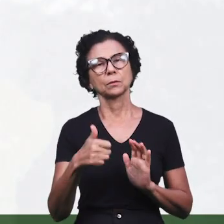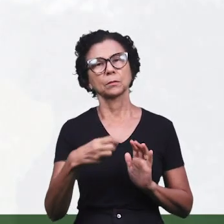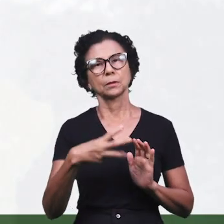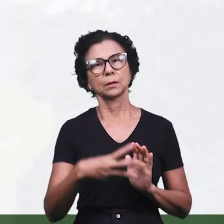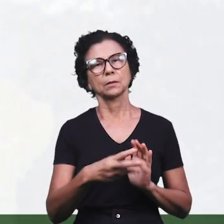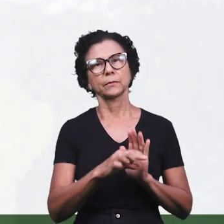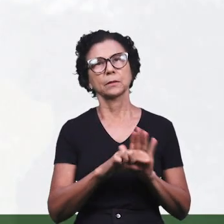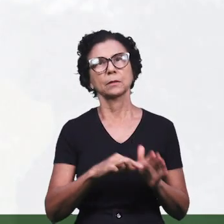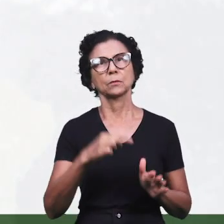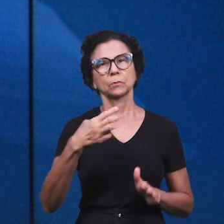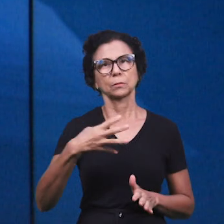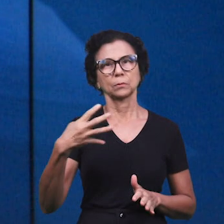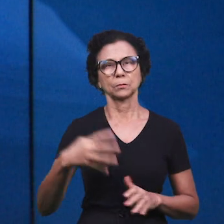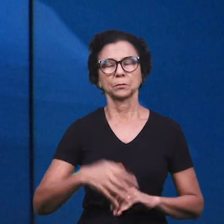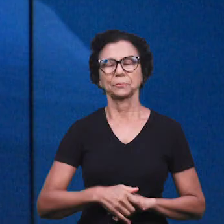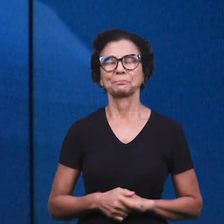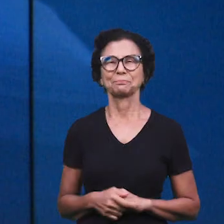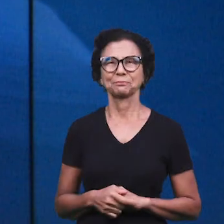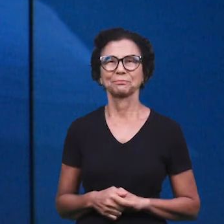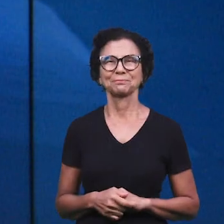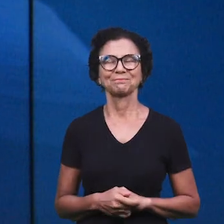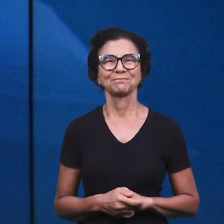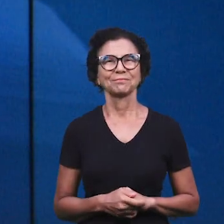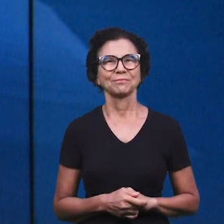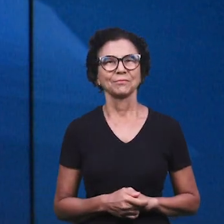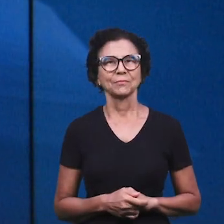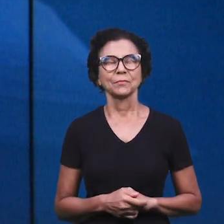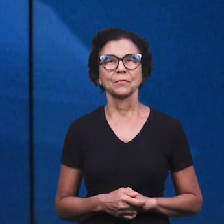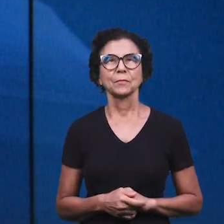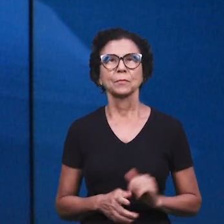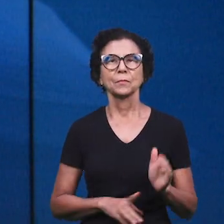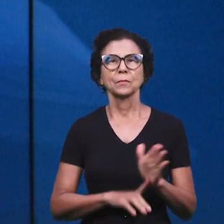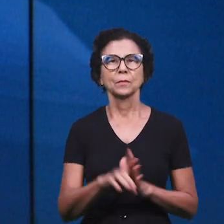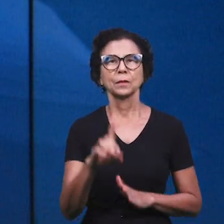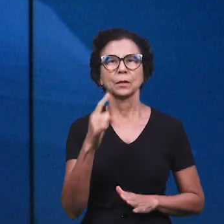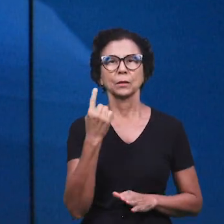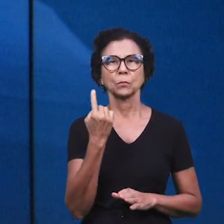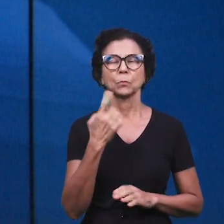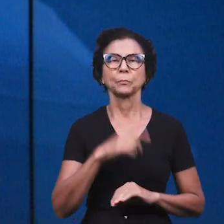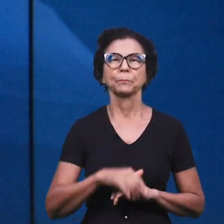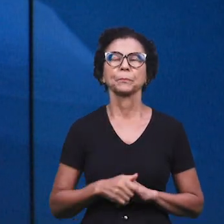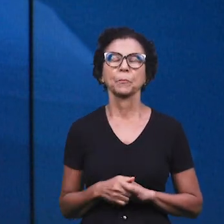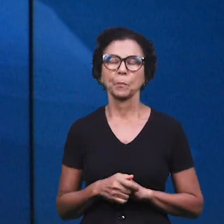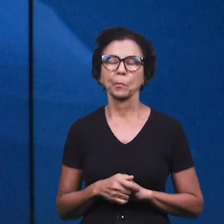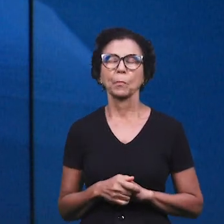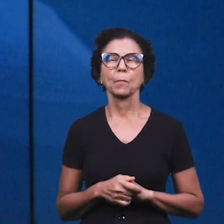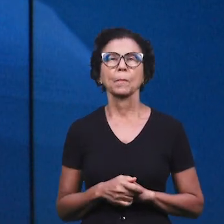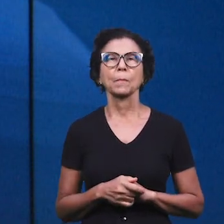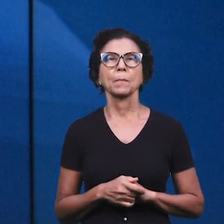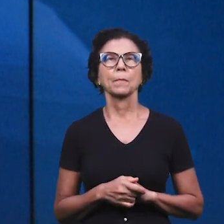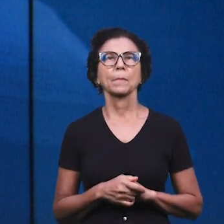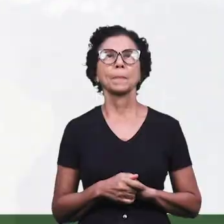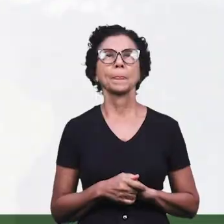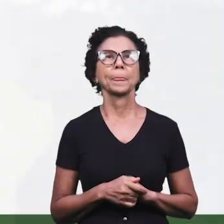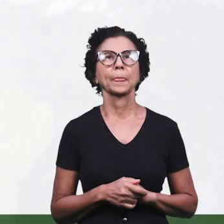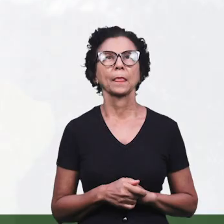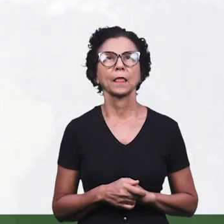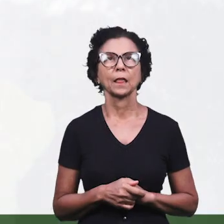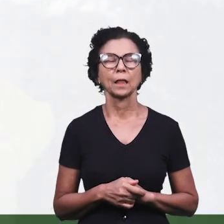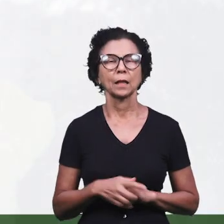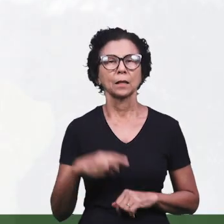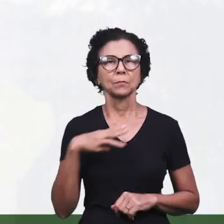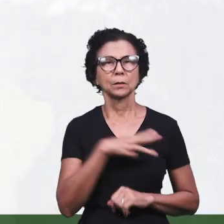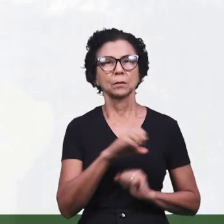versículo 44. Muito bem, vamos então à primeira pergunta. E a primeira pergunta diz assim, vamos ler. Lendo